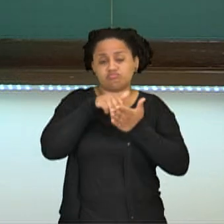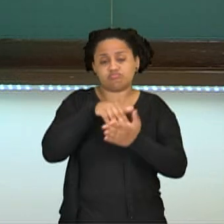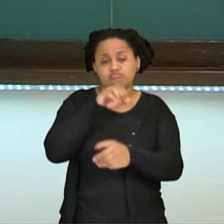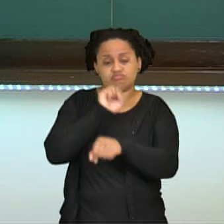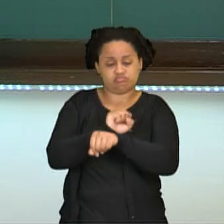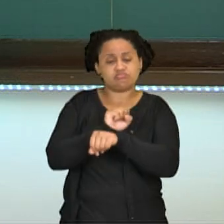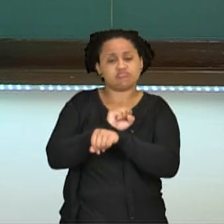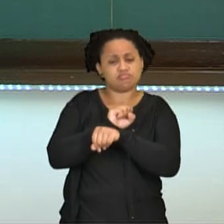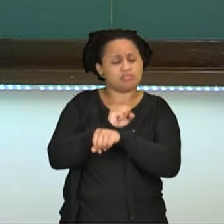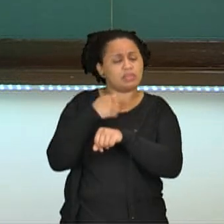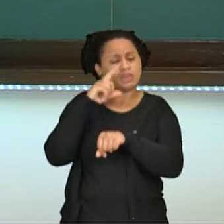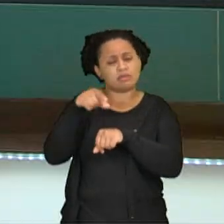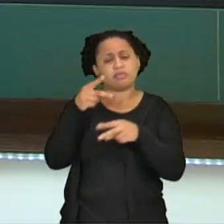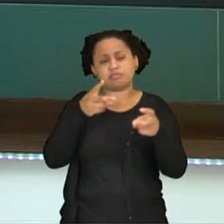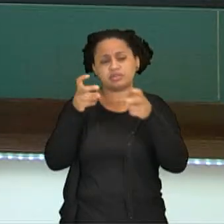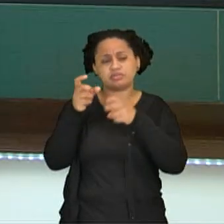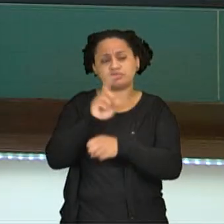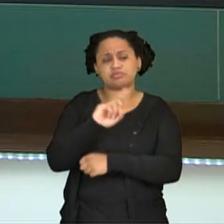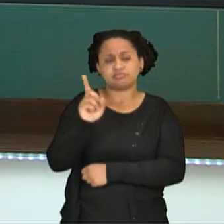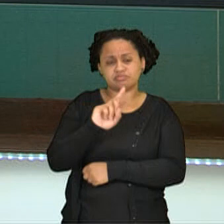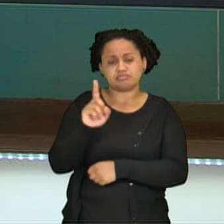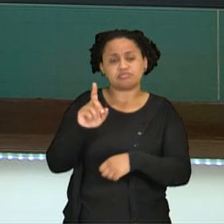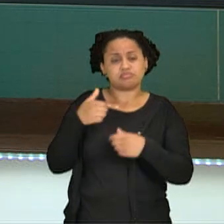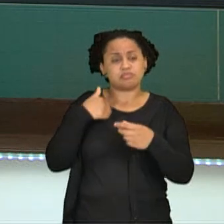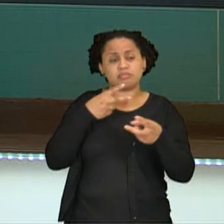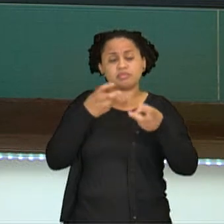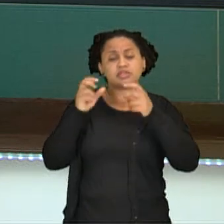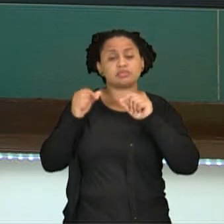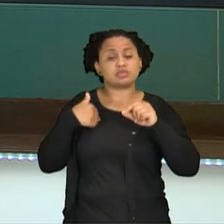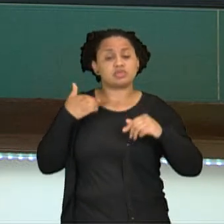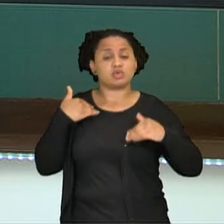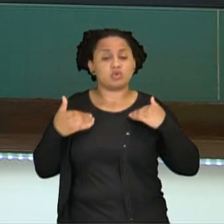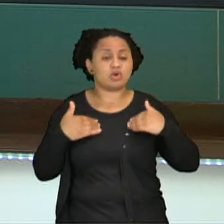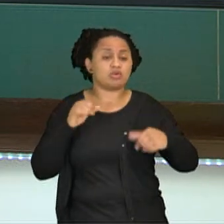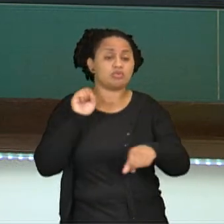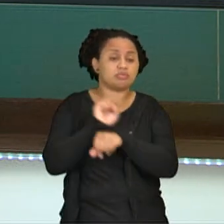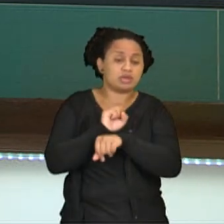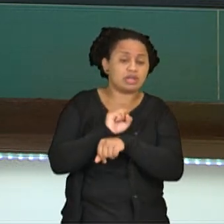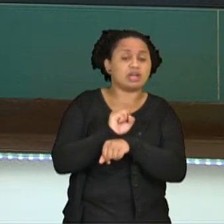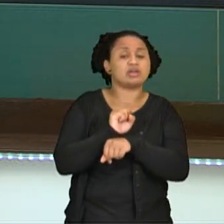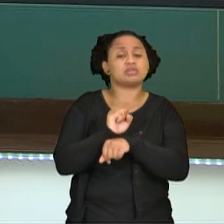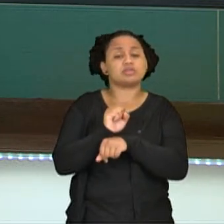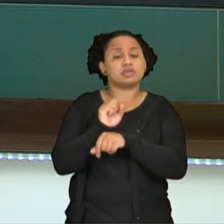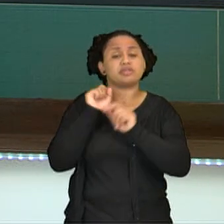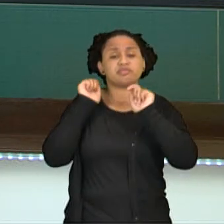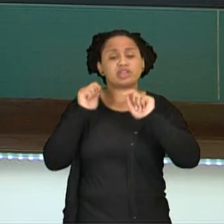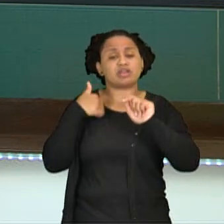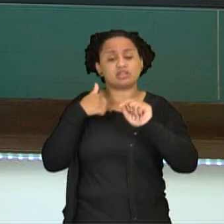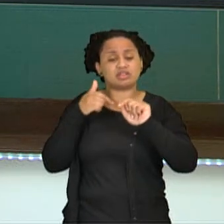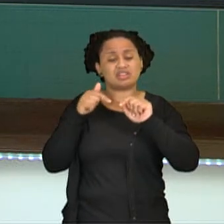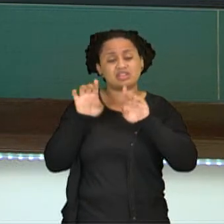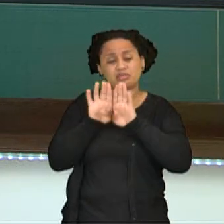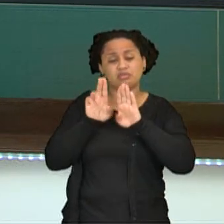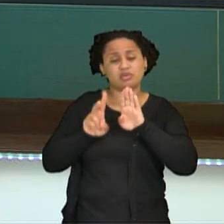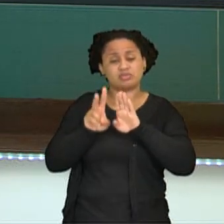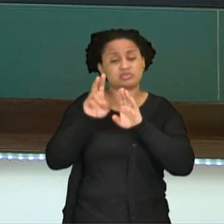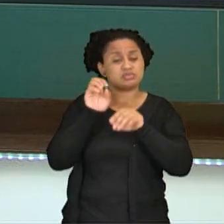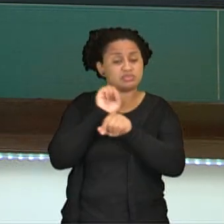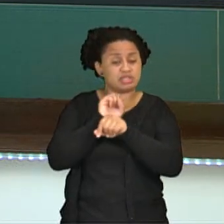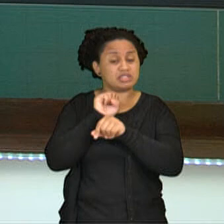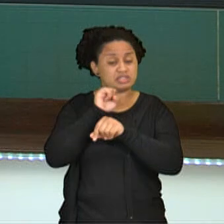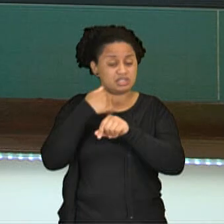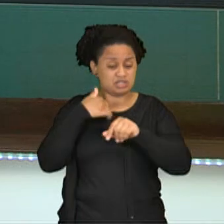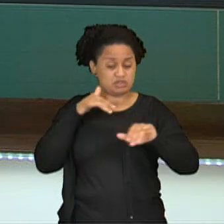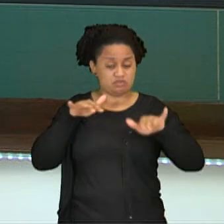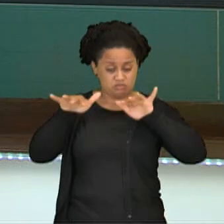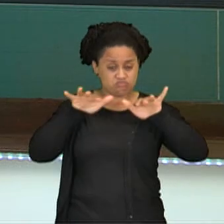viu que não. Ele viu que se um corpo estiver parado, ele tem a tendência natural de continuar parado. E se ele estiver em